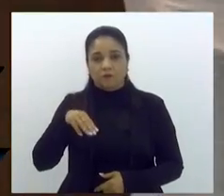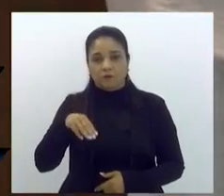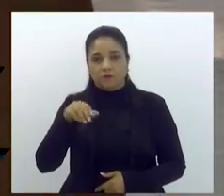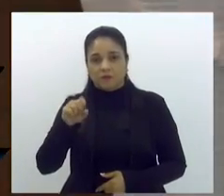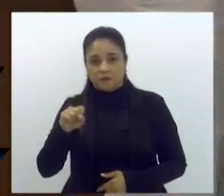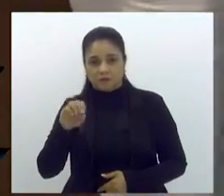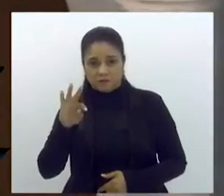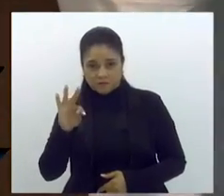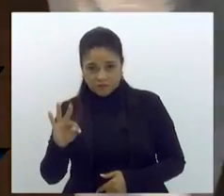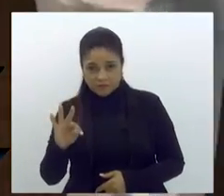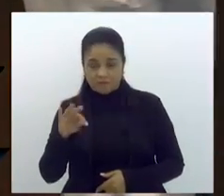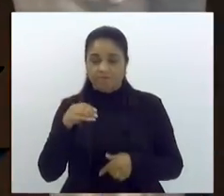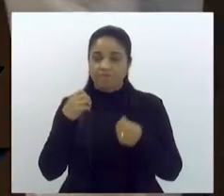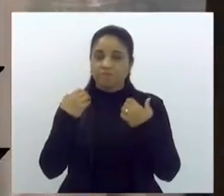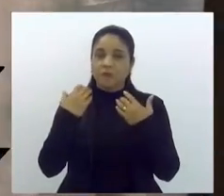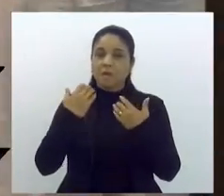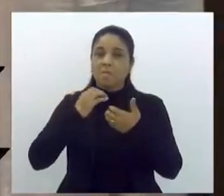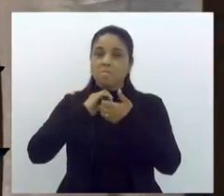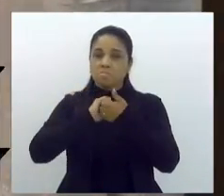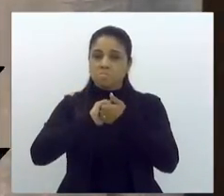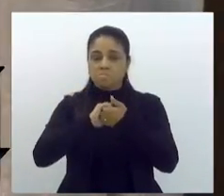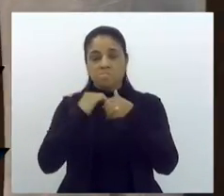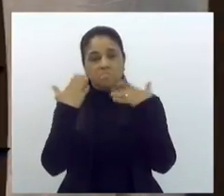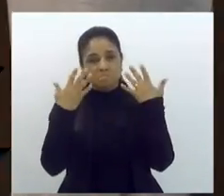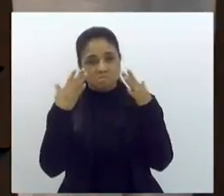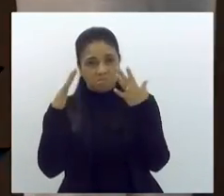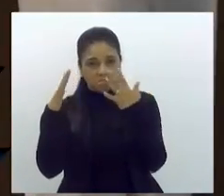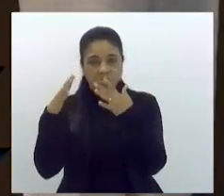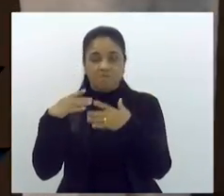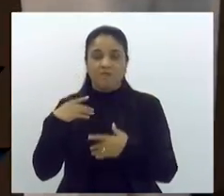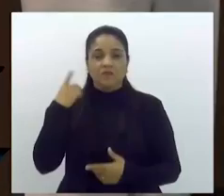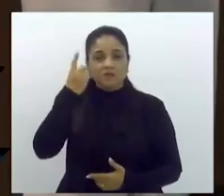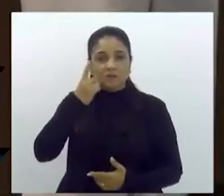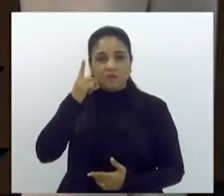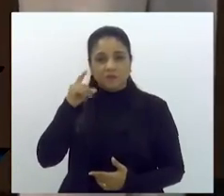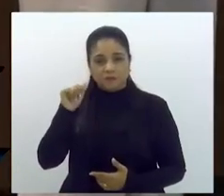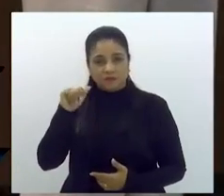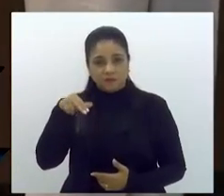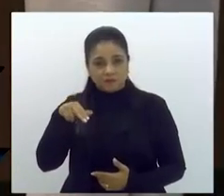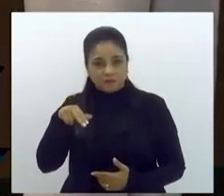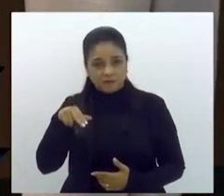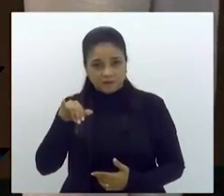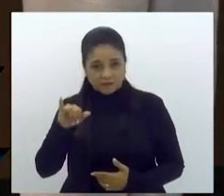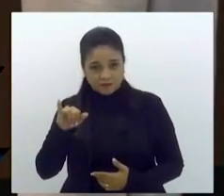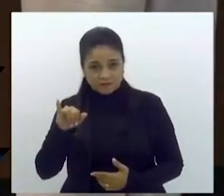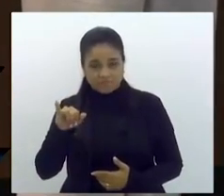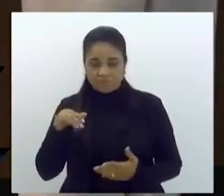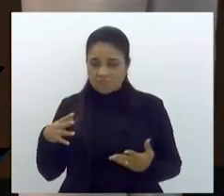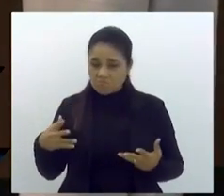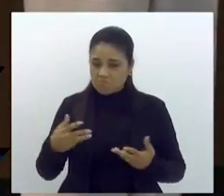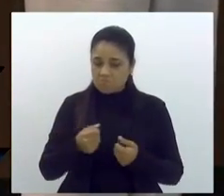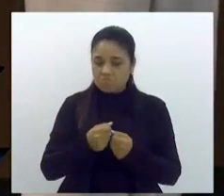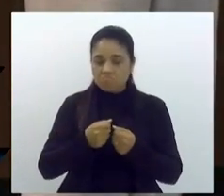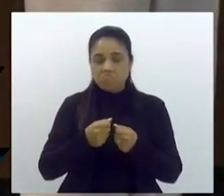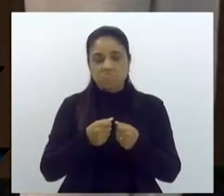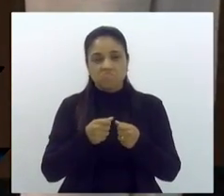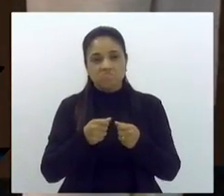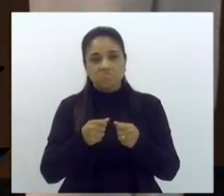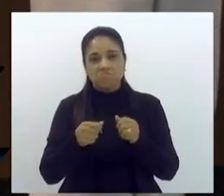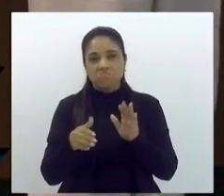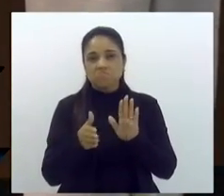parabenizar primeiro tia Ju a deputada Dani pela excelência na proposição